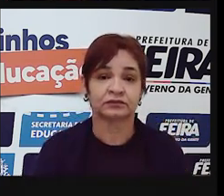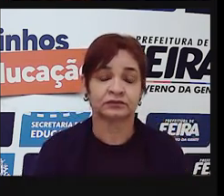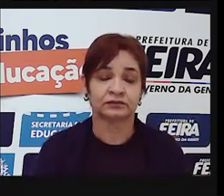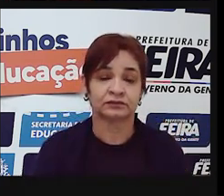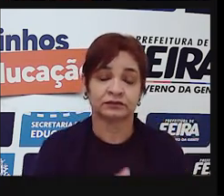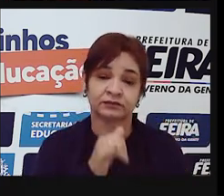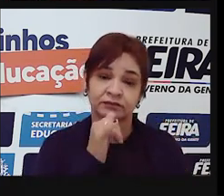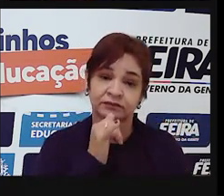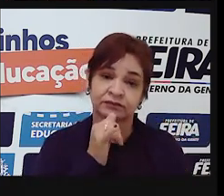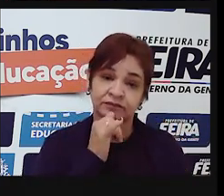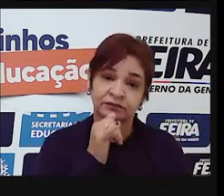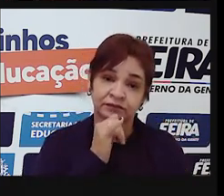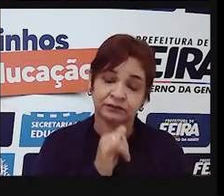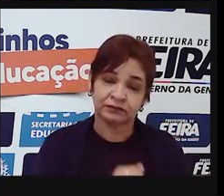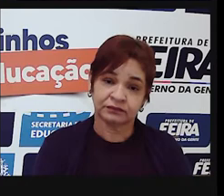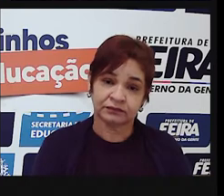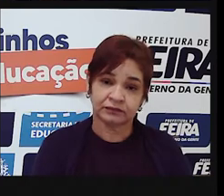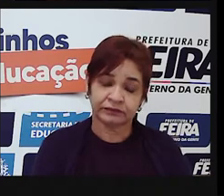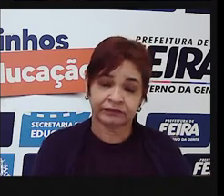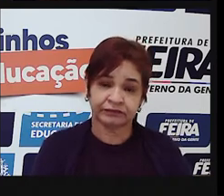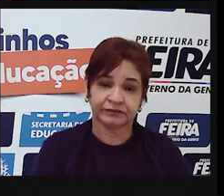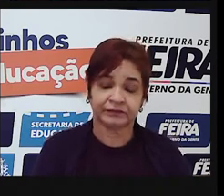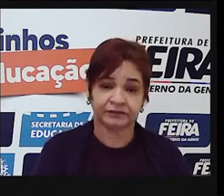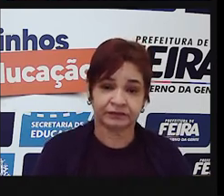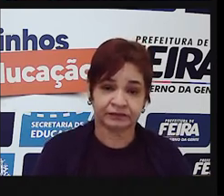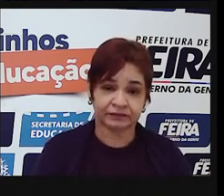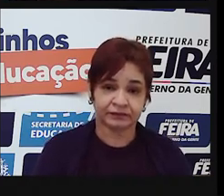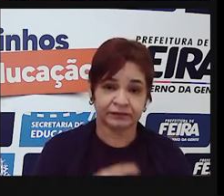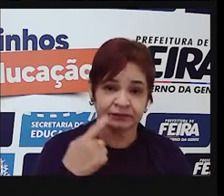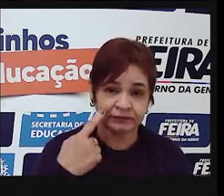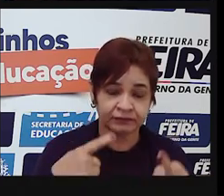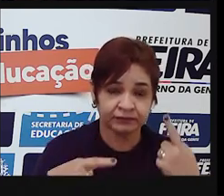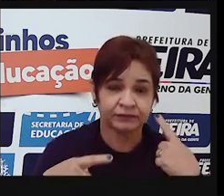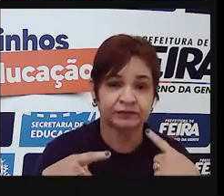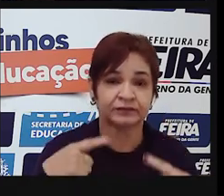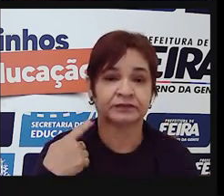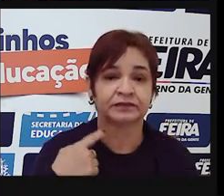exemplo, se eu cantar uma melodia, na, na,